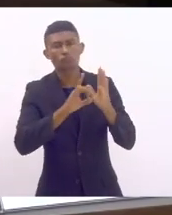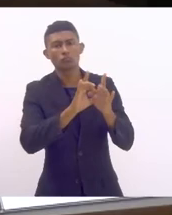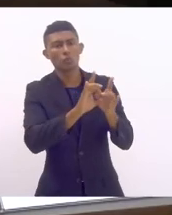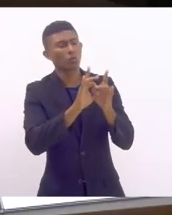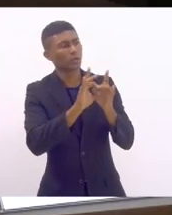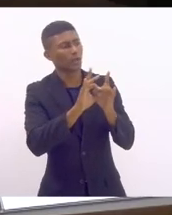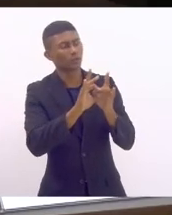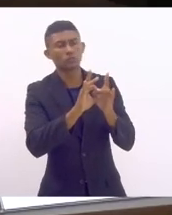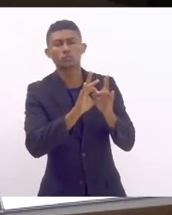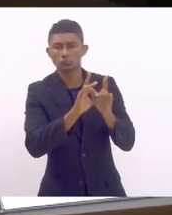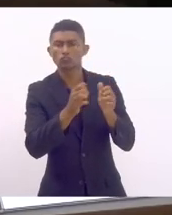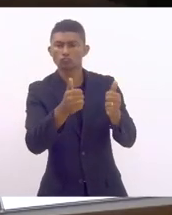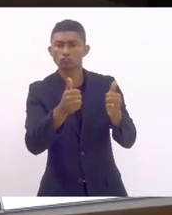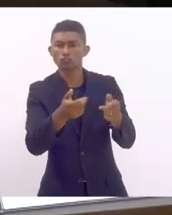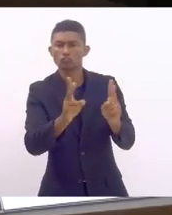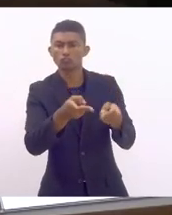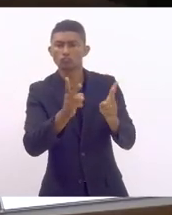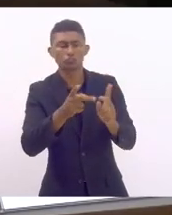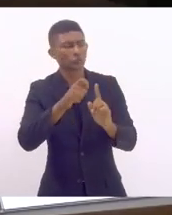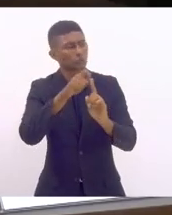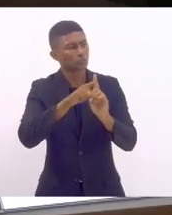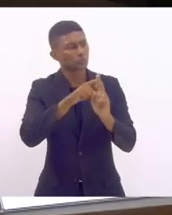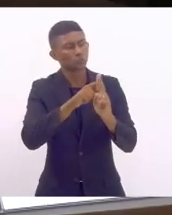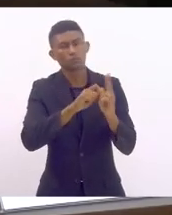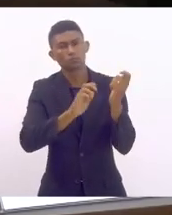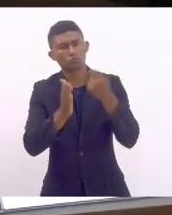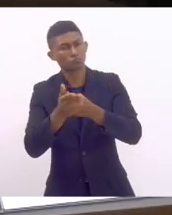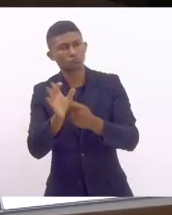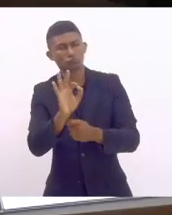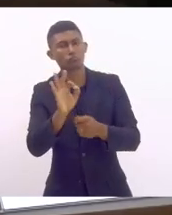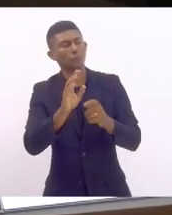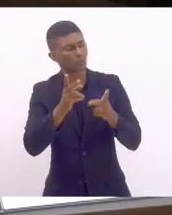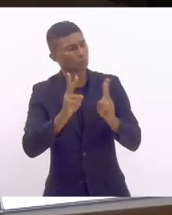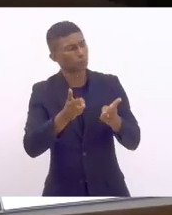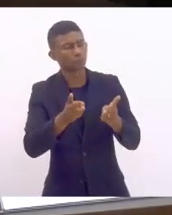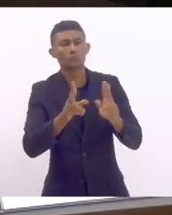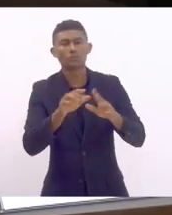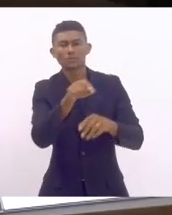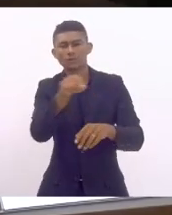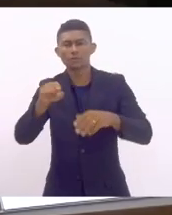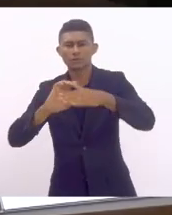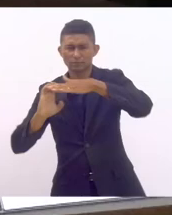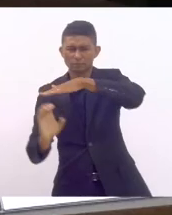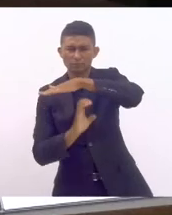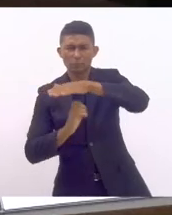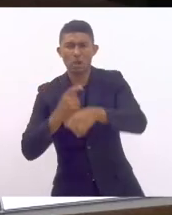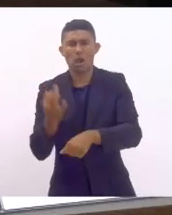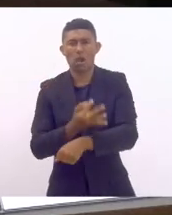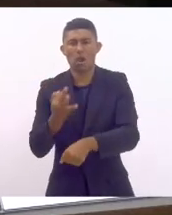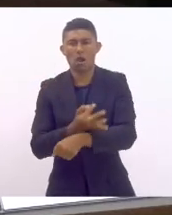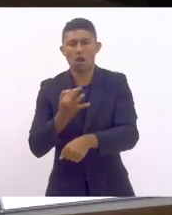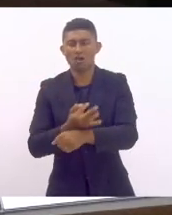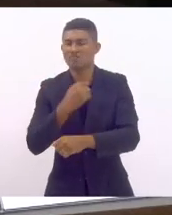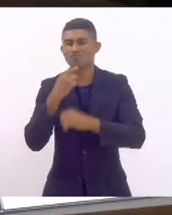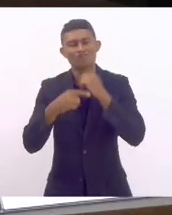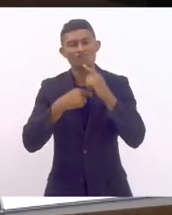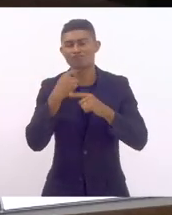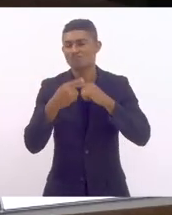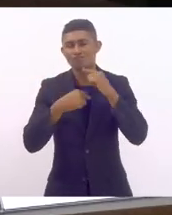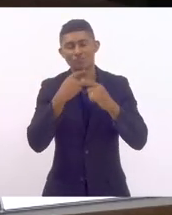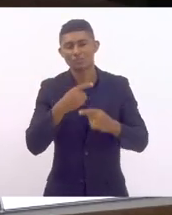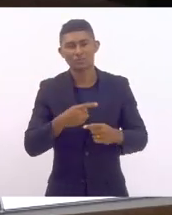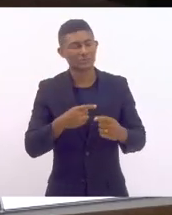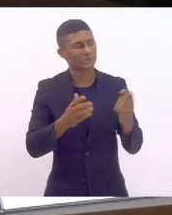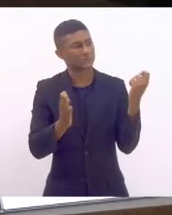meses sem pagamento é um o motivo legal mais amada Deputado qualquer uma dessas empresas que suporte ficassem sem receber